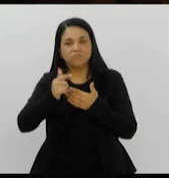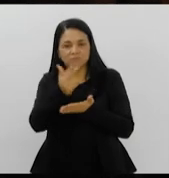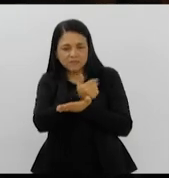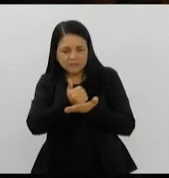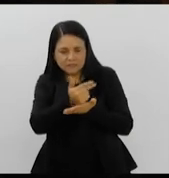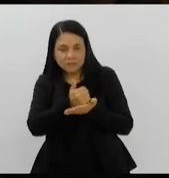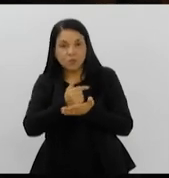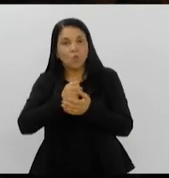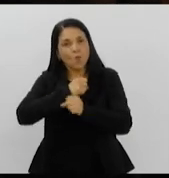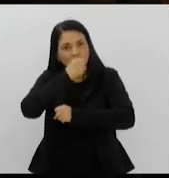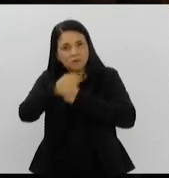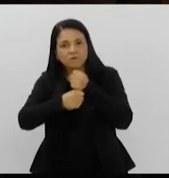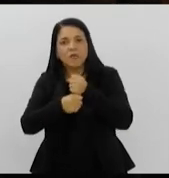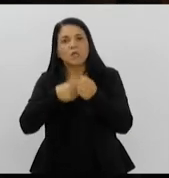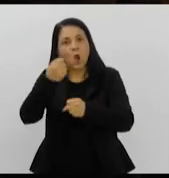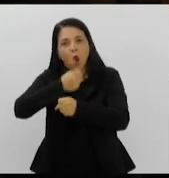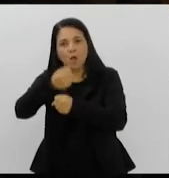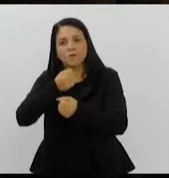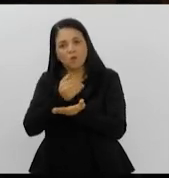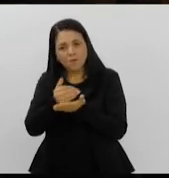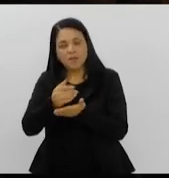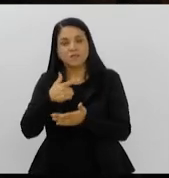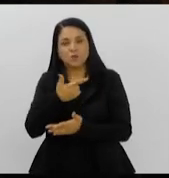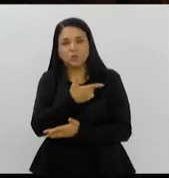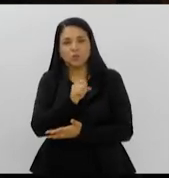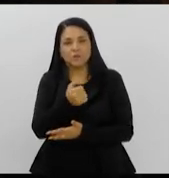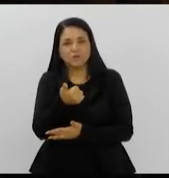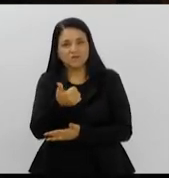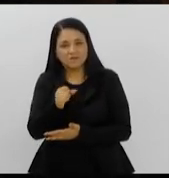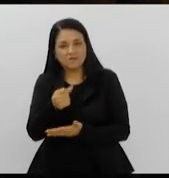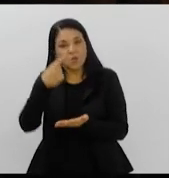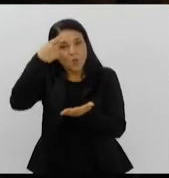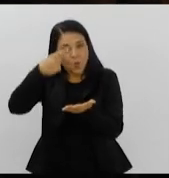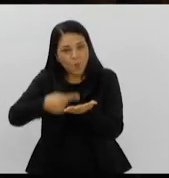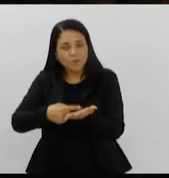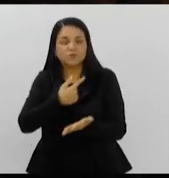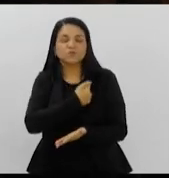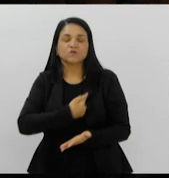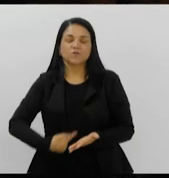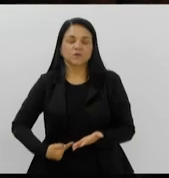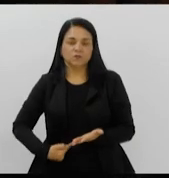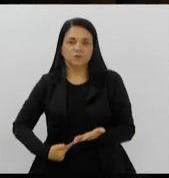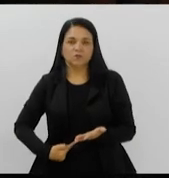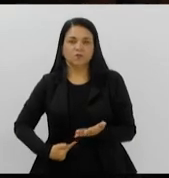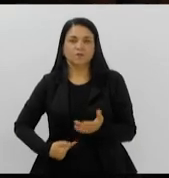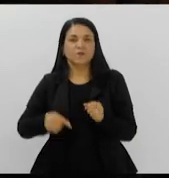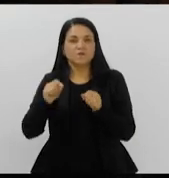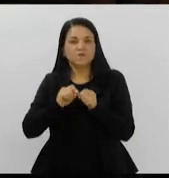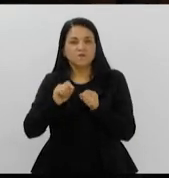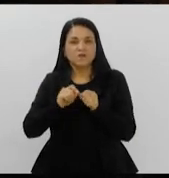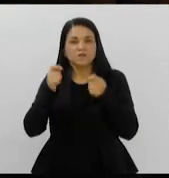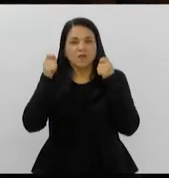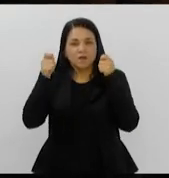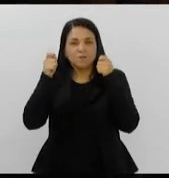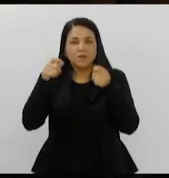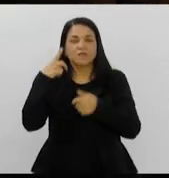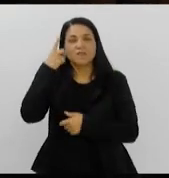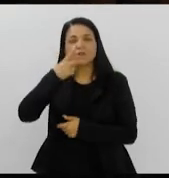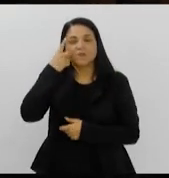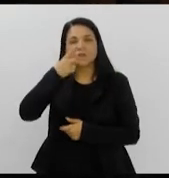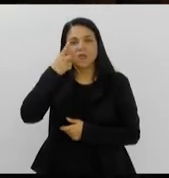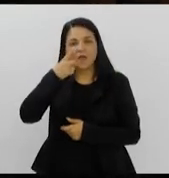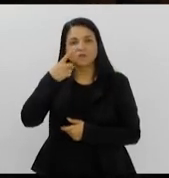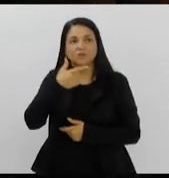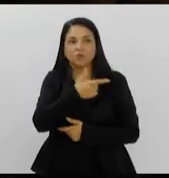desde 2016, eu particularmente, compromisso que o governador fez conosco na campanha de deputado de